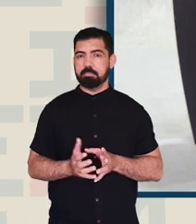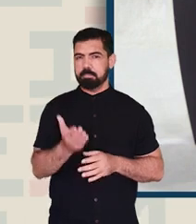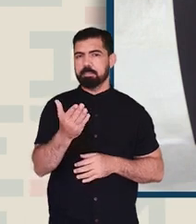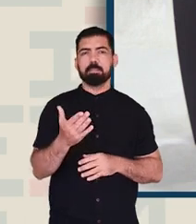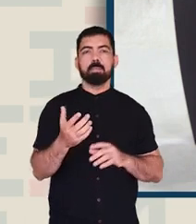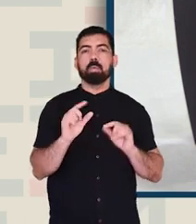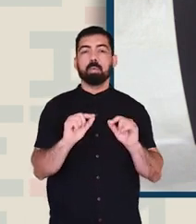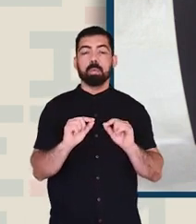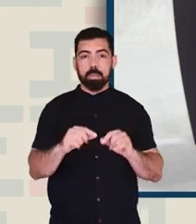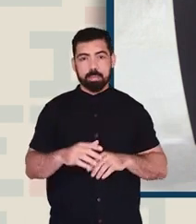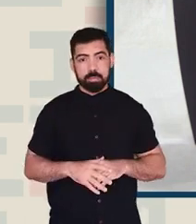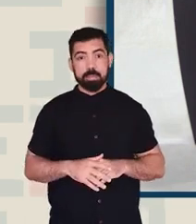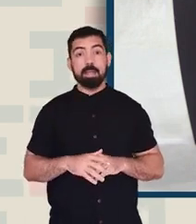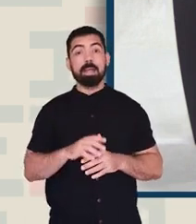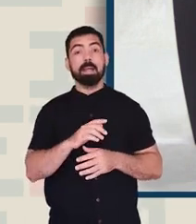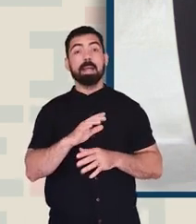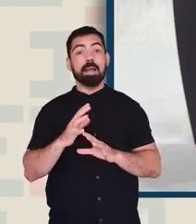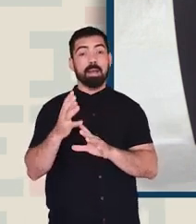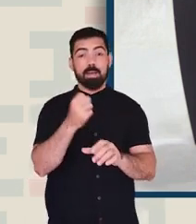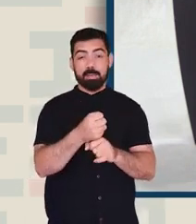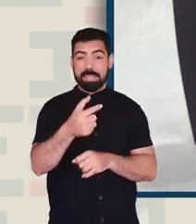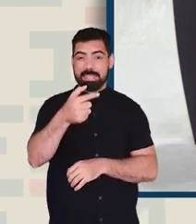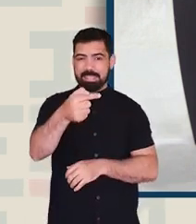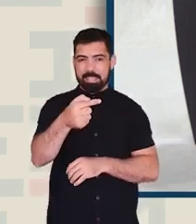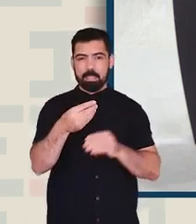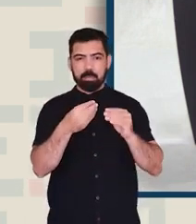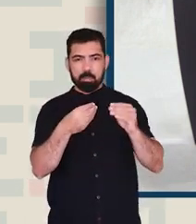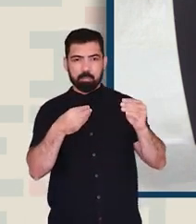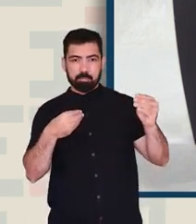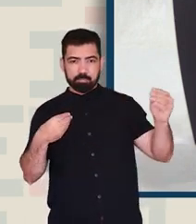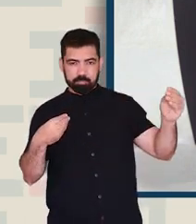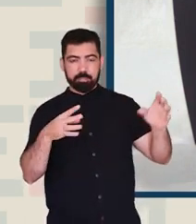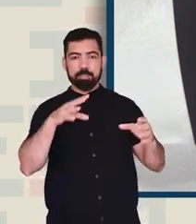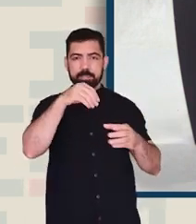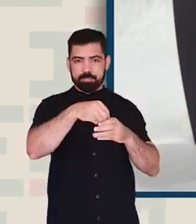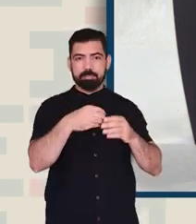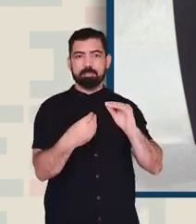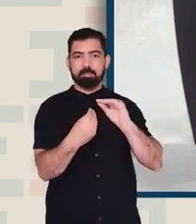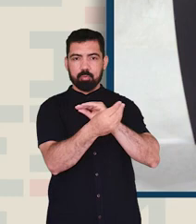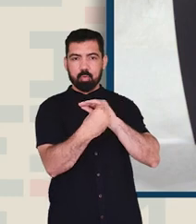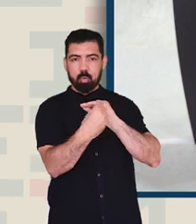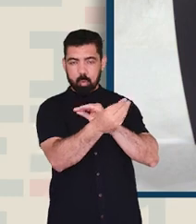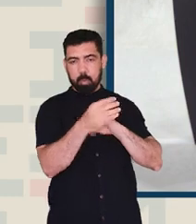Aqui eu tenho as 7 posições que eu acabei de tocar aqui